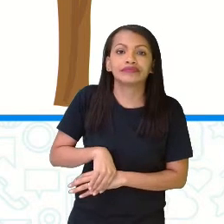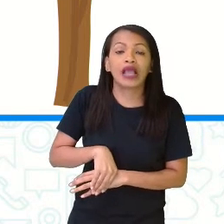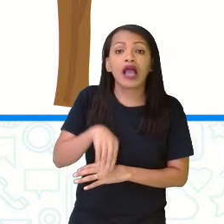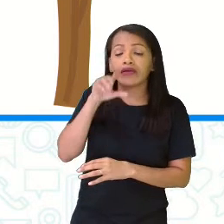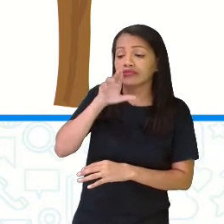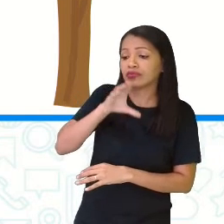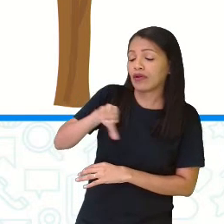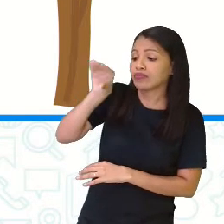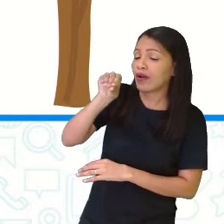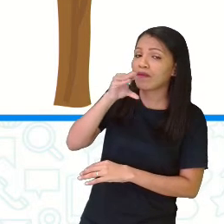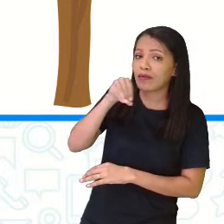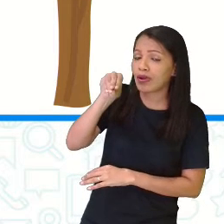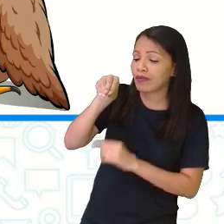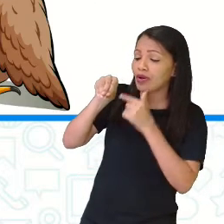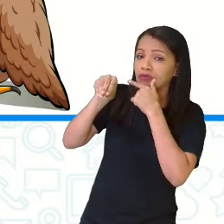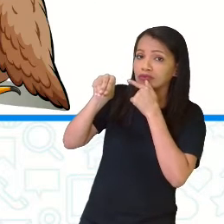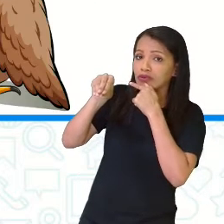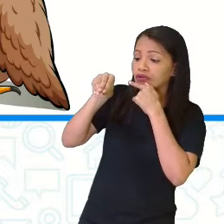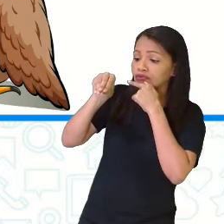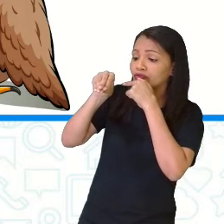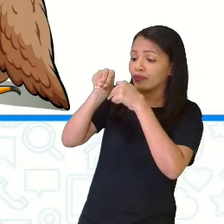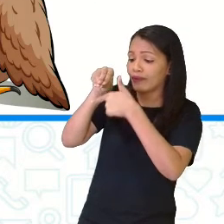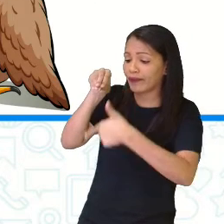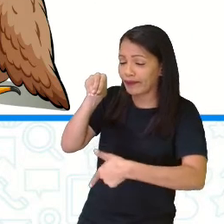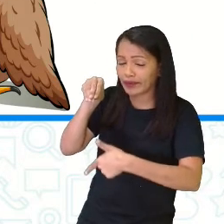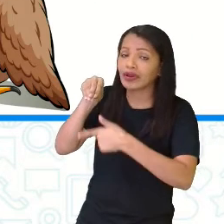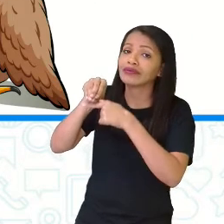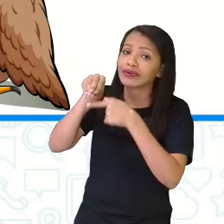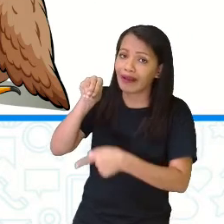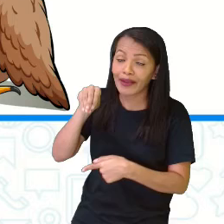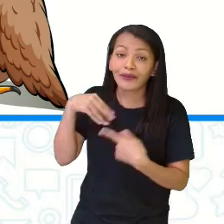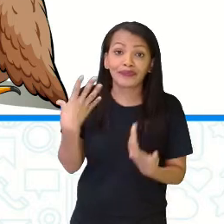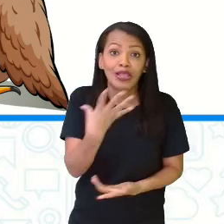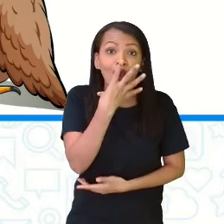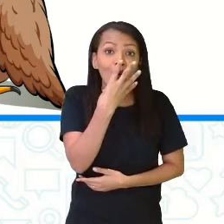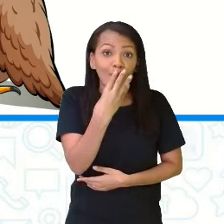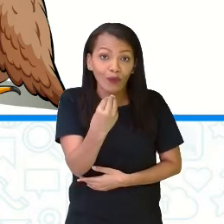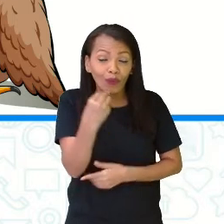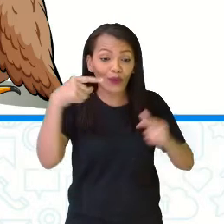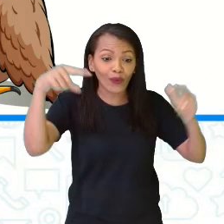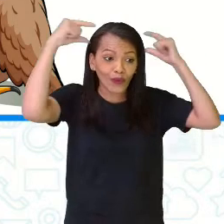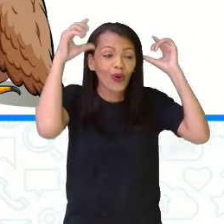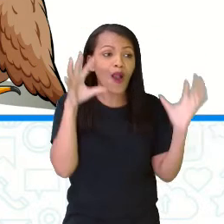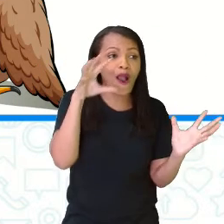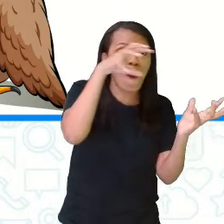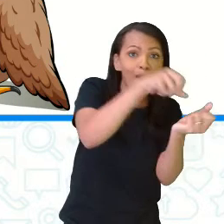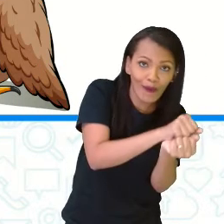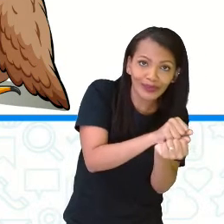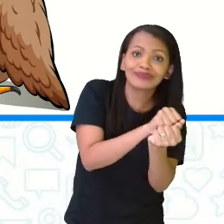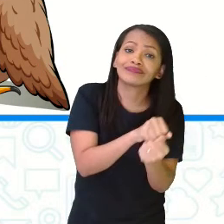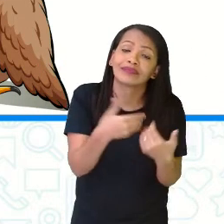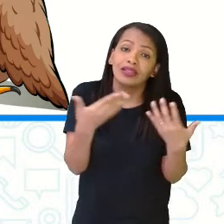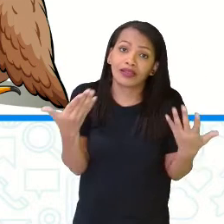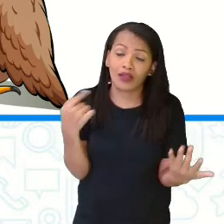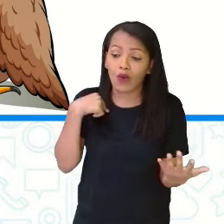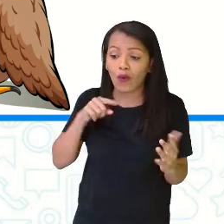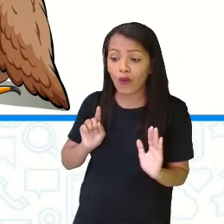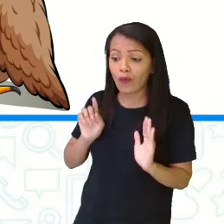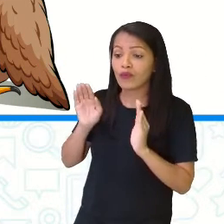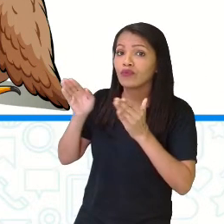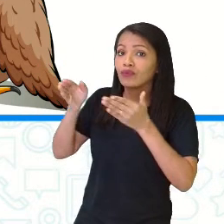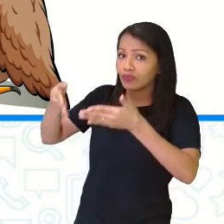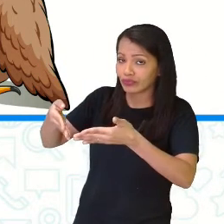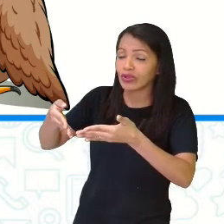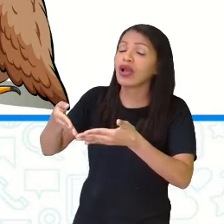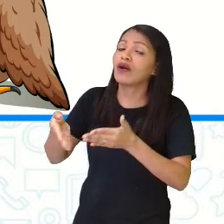corvo, além de faminto, ciente de sua ignorância. Moral: a vaidade cega e nem todo mundo que nos elogia tem